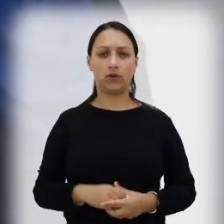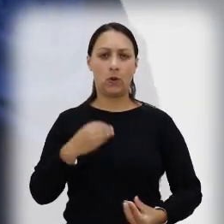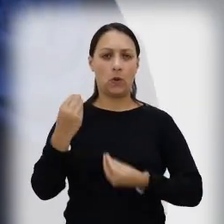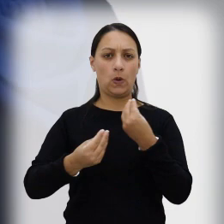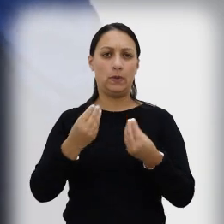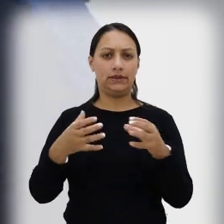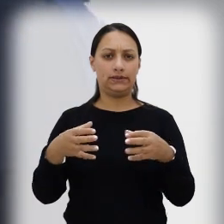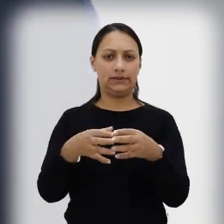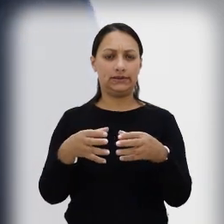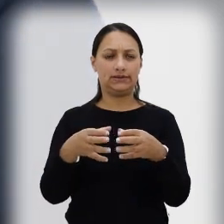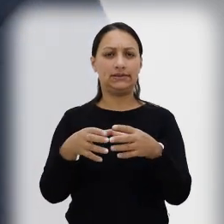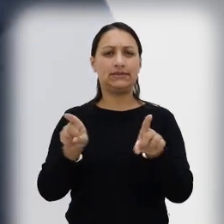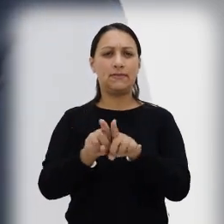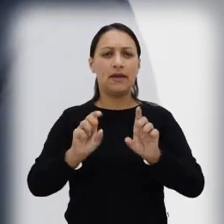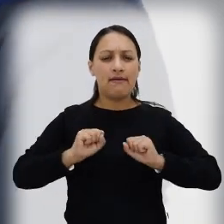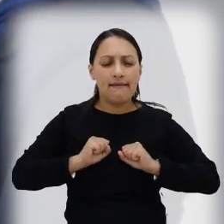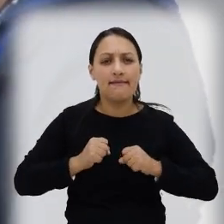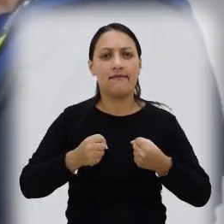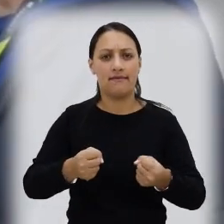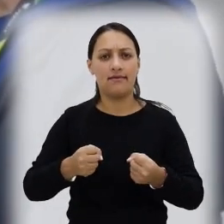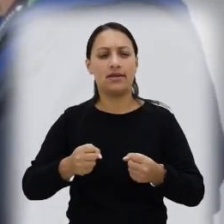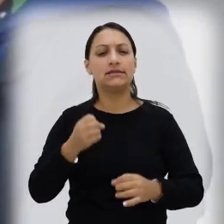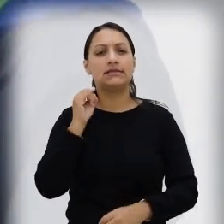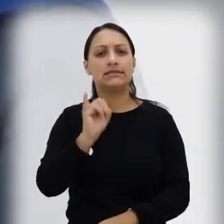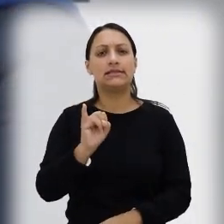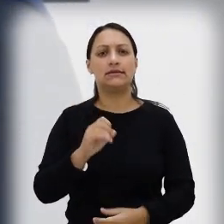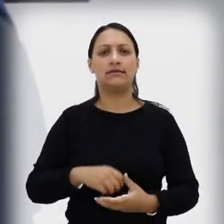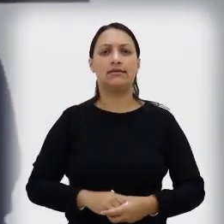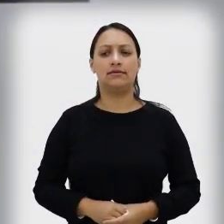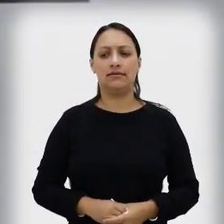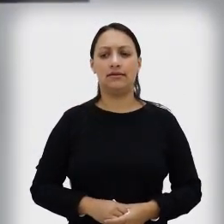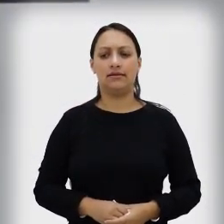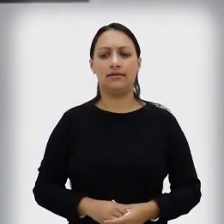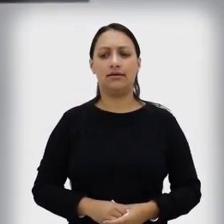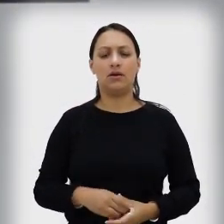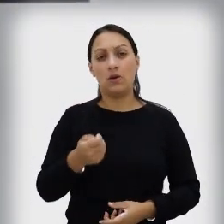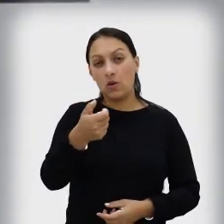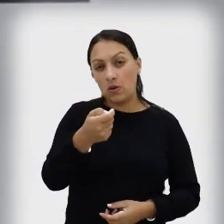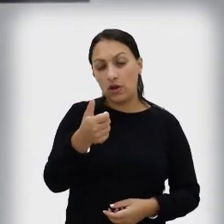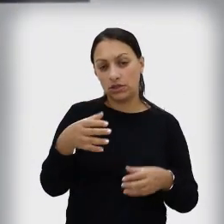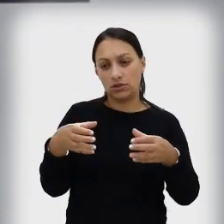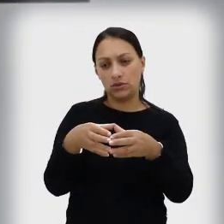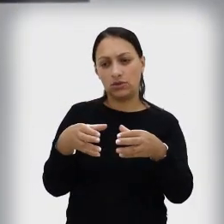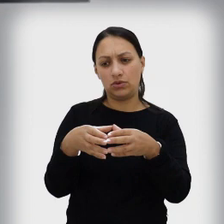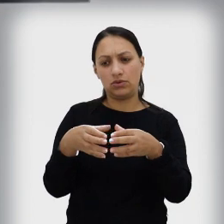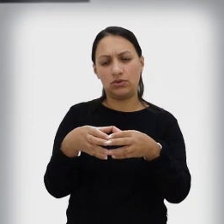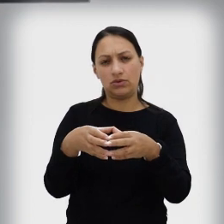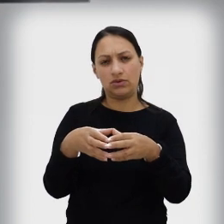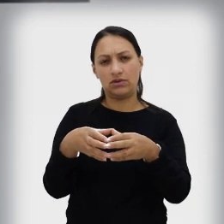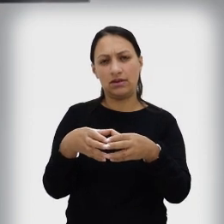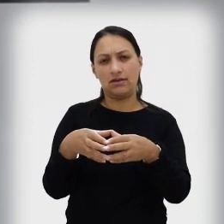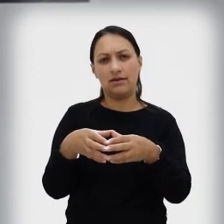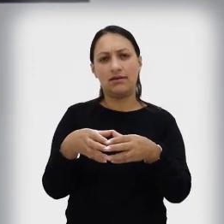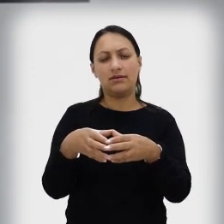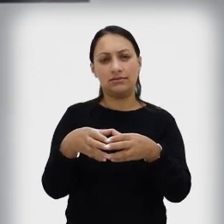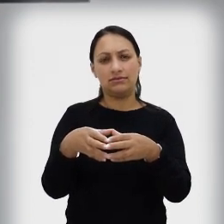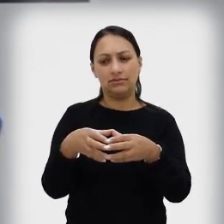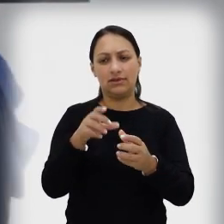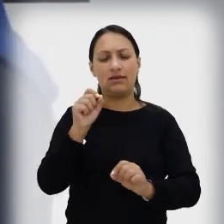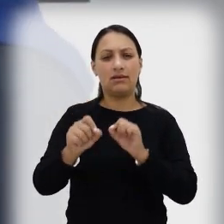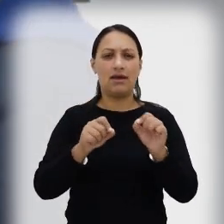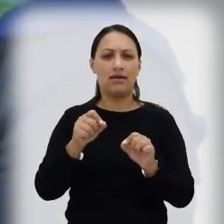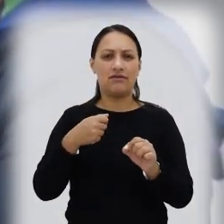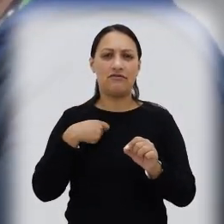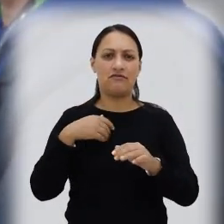equipe e a dedicação também. Né? Se eu estou com quase toda a minha equipe part-time, quem é que fica full-time? Um